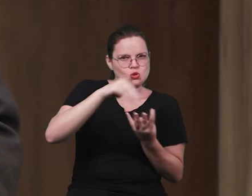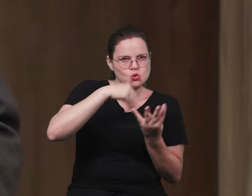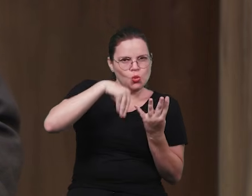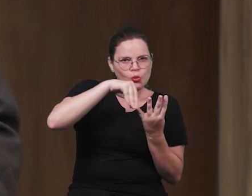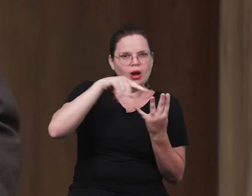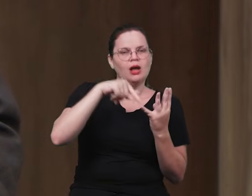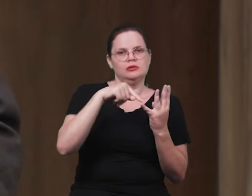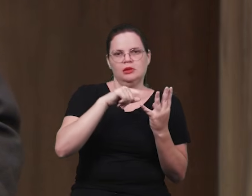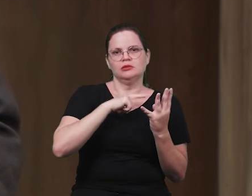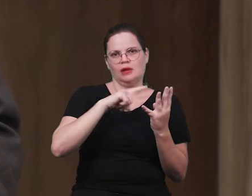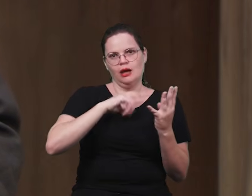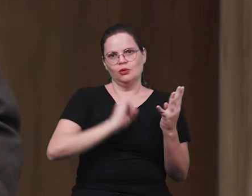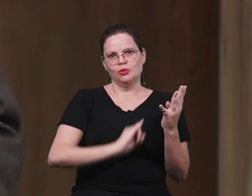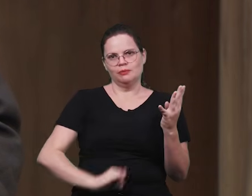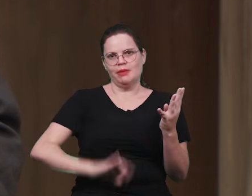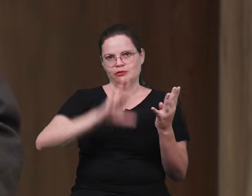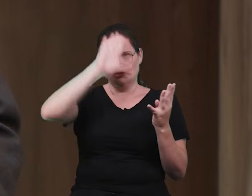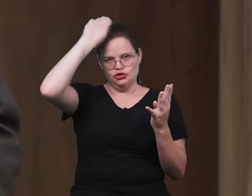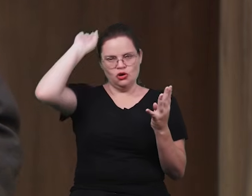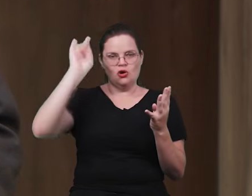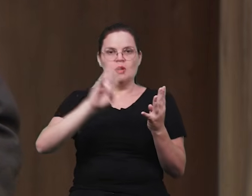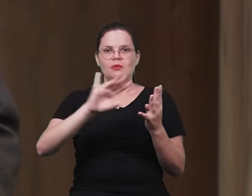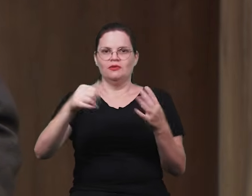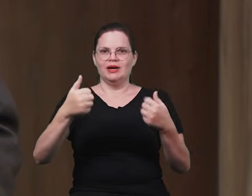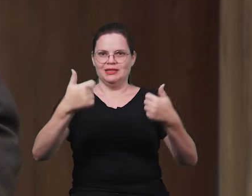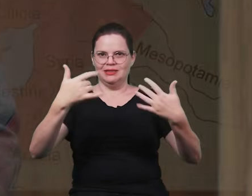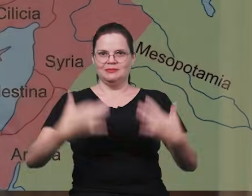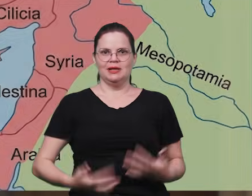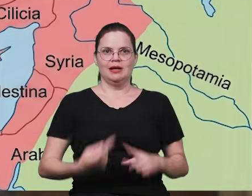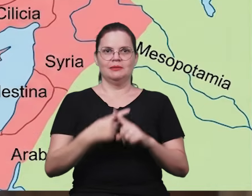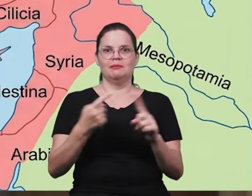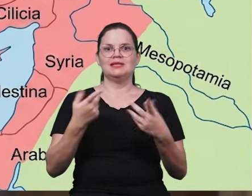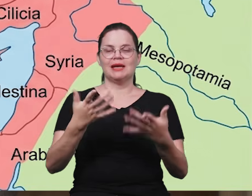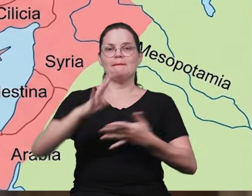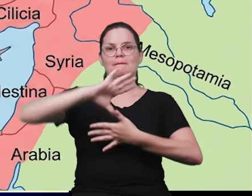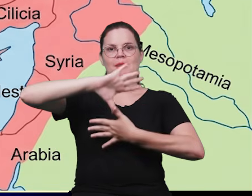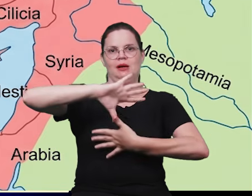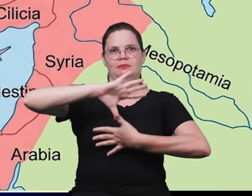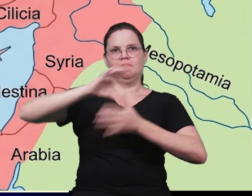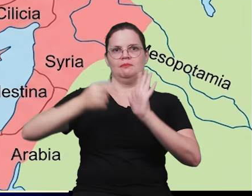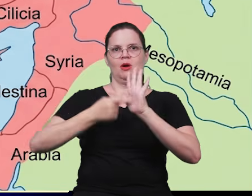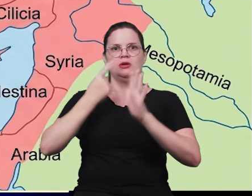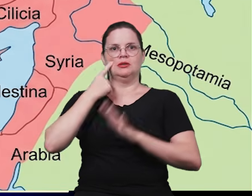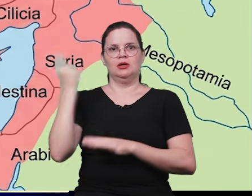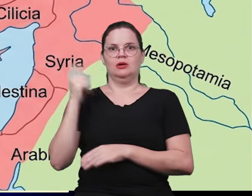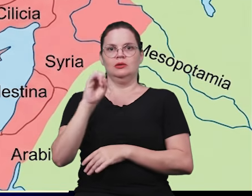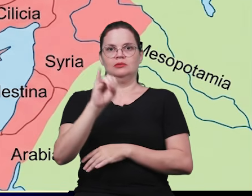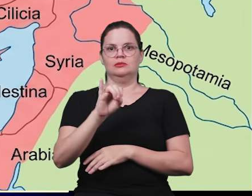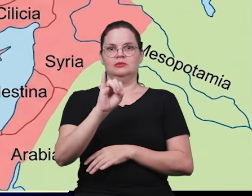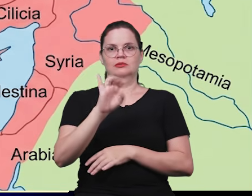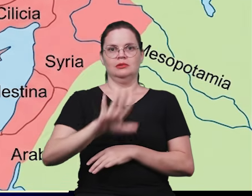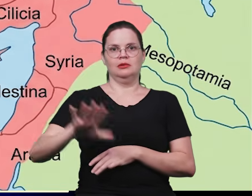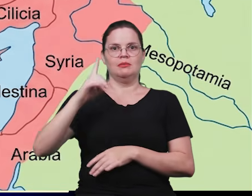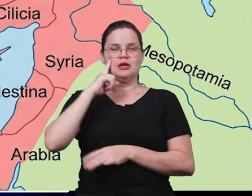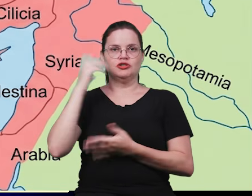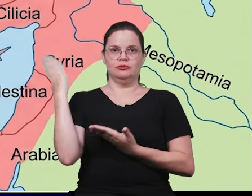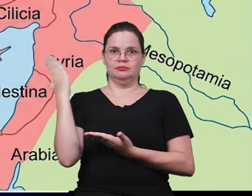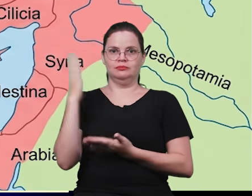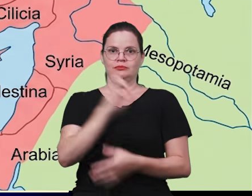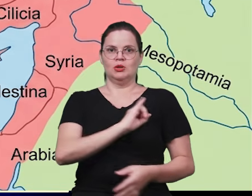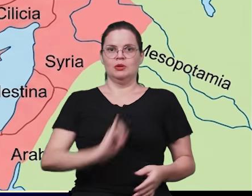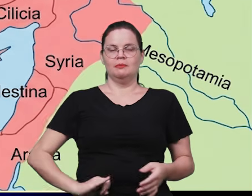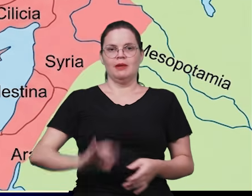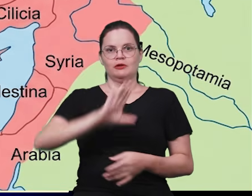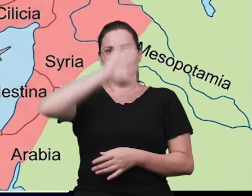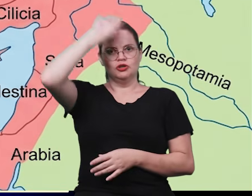Mas gostaríamos também de mostrar o mapa do Império Romano. Vale a pena. Não é? Então, pedir para colocar na tela também